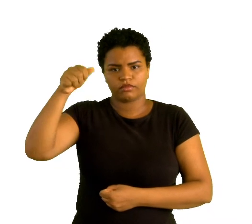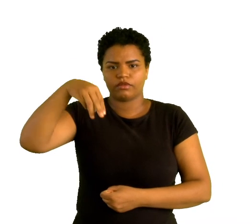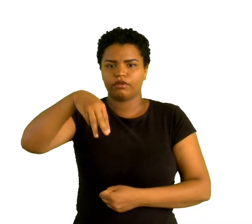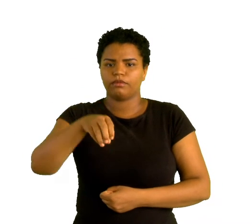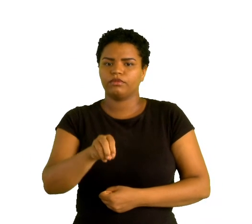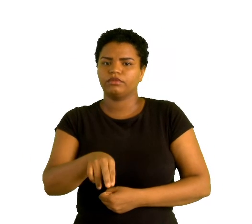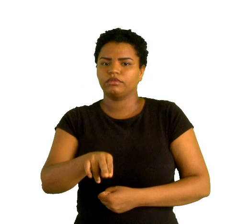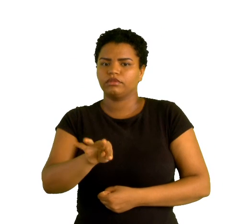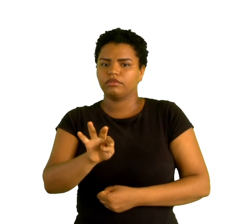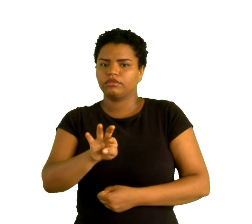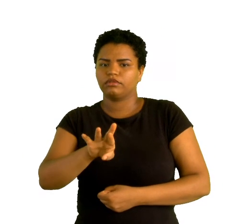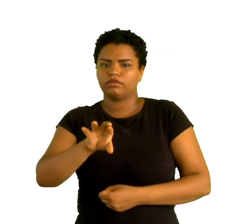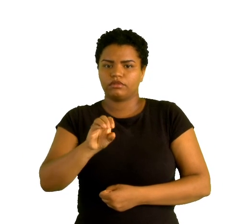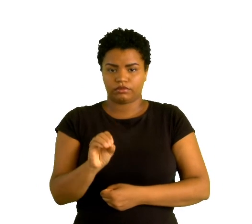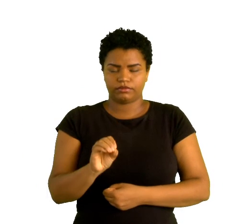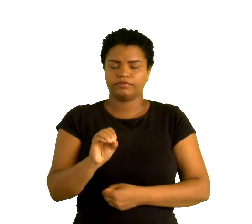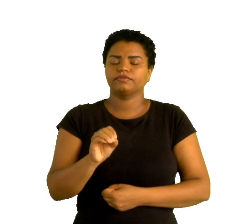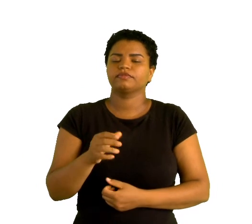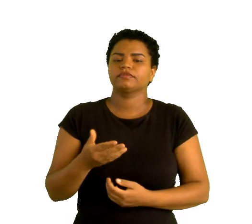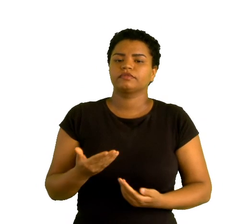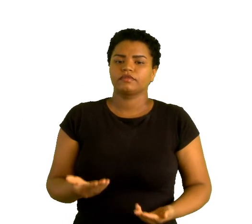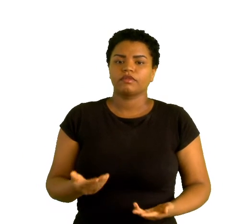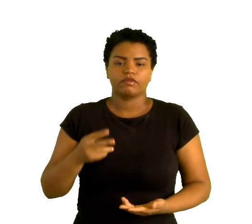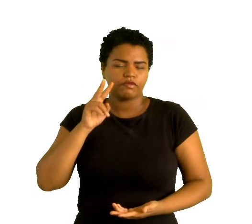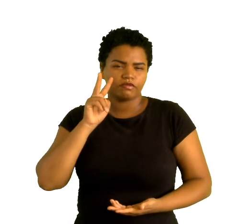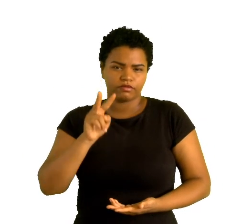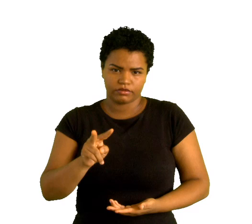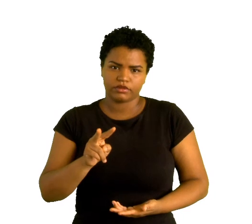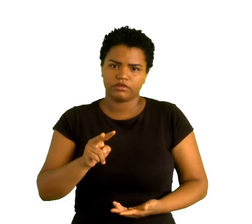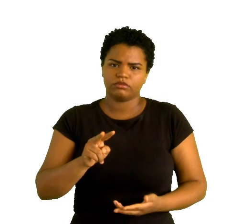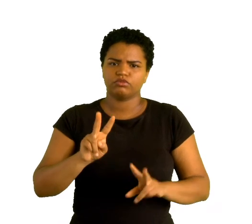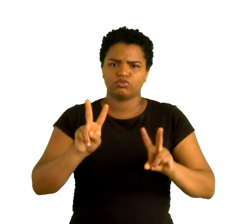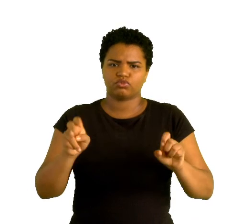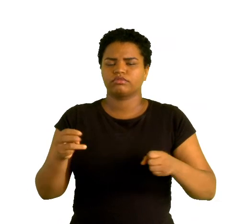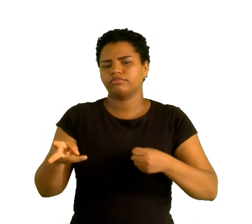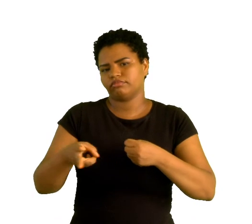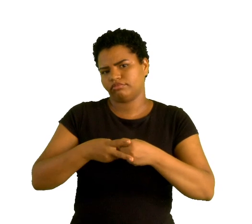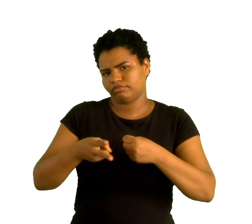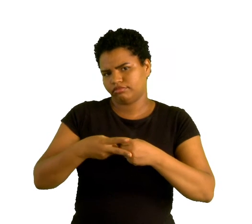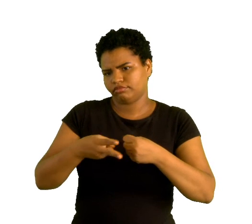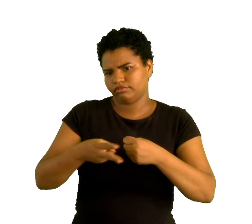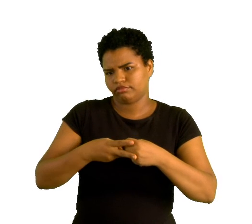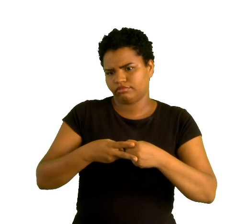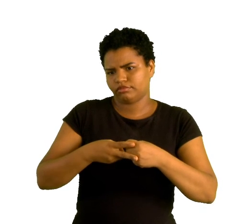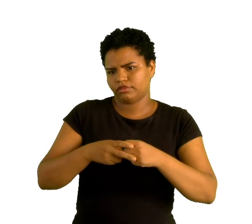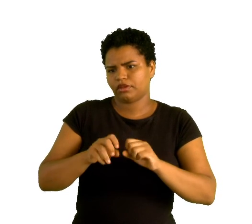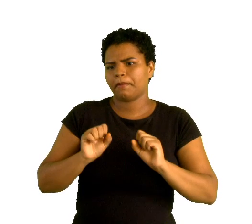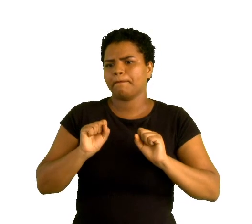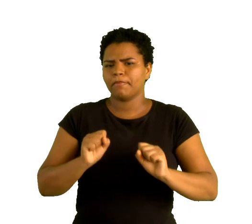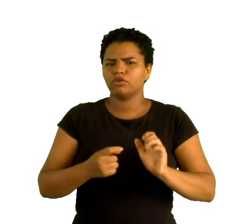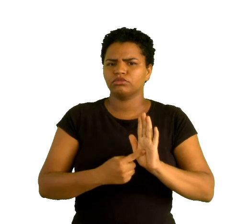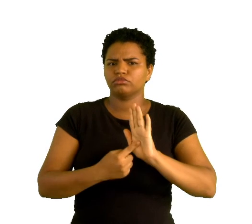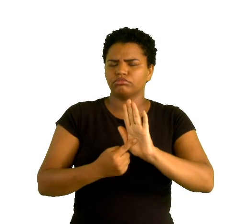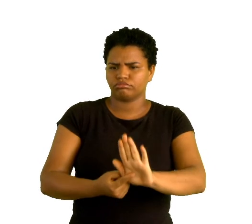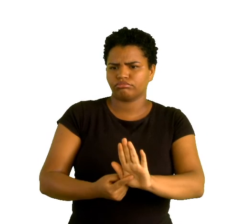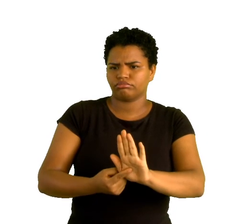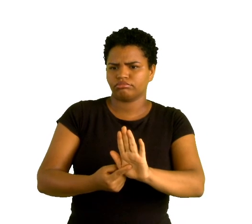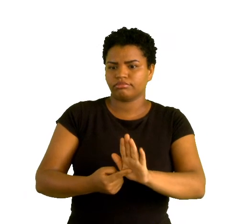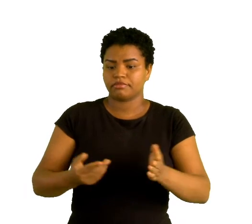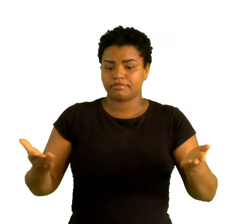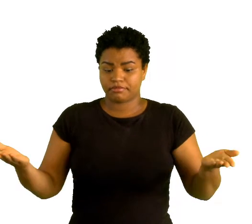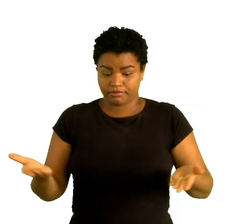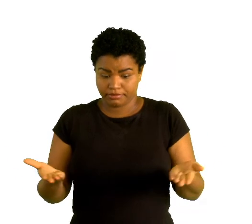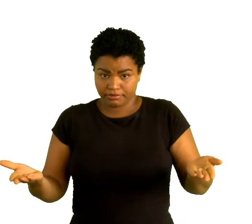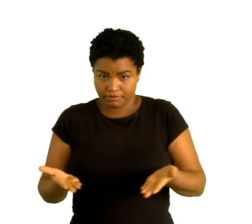Lobato. Vimos um pouquinho sobre verbo, que podem apresentar no tempo